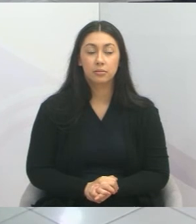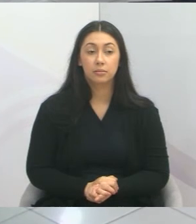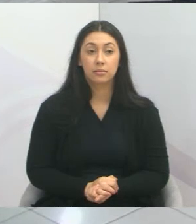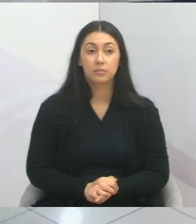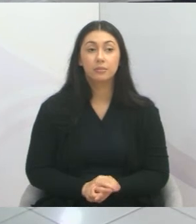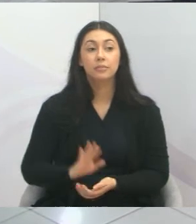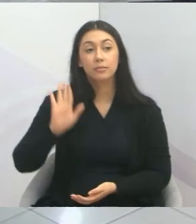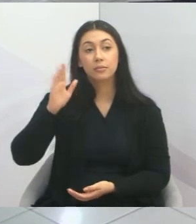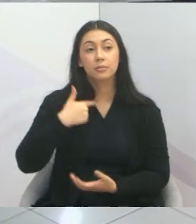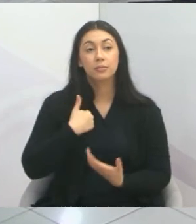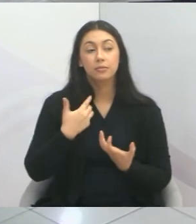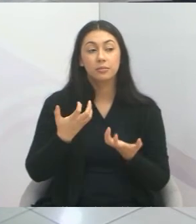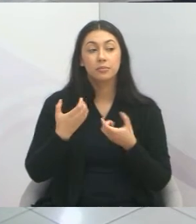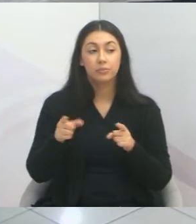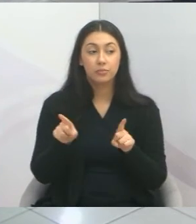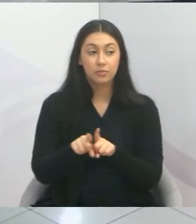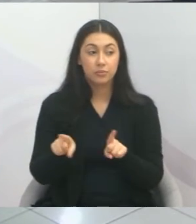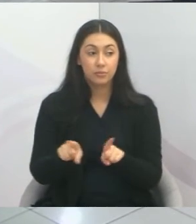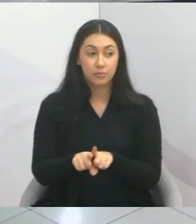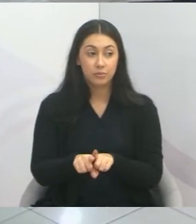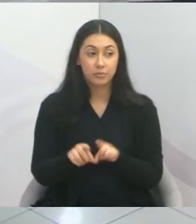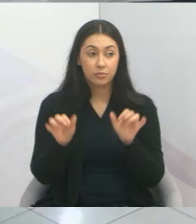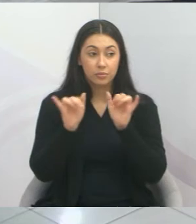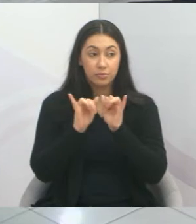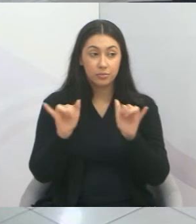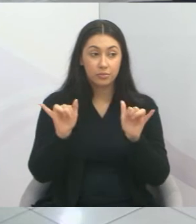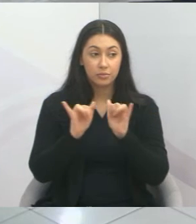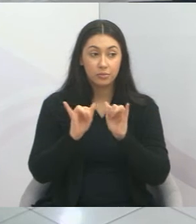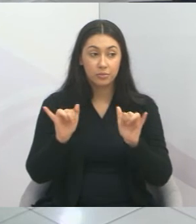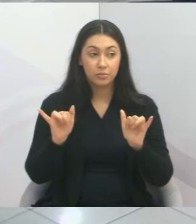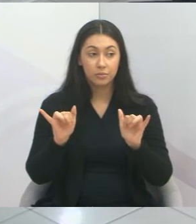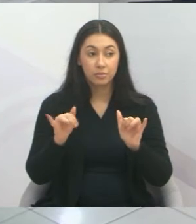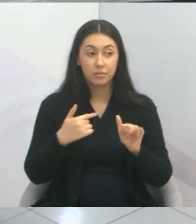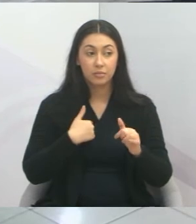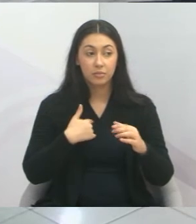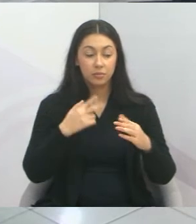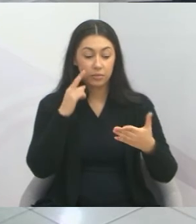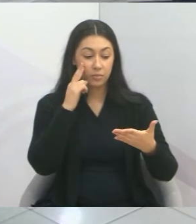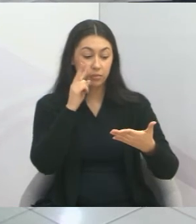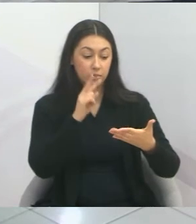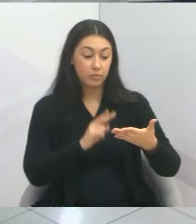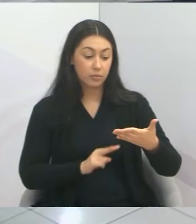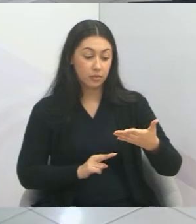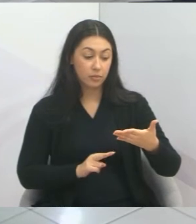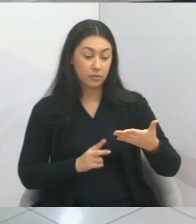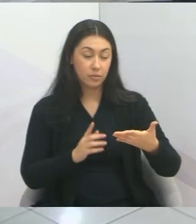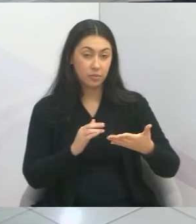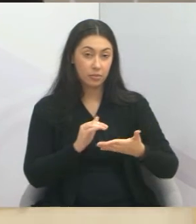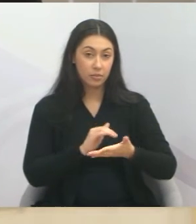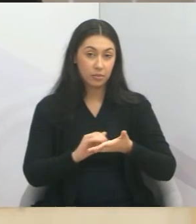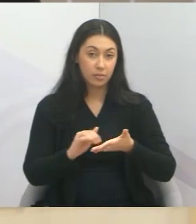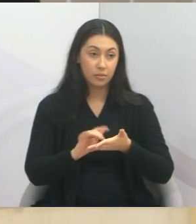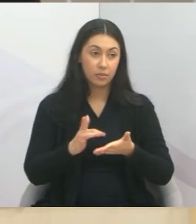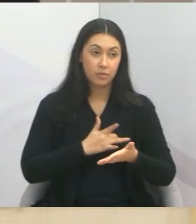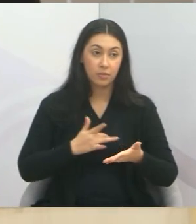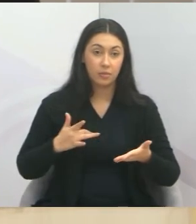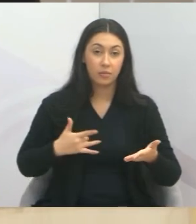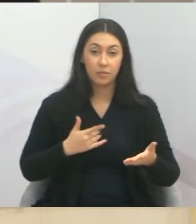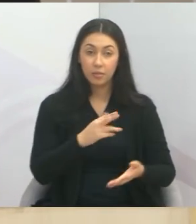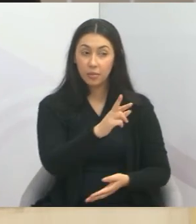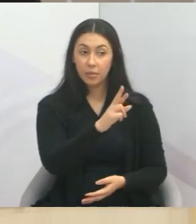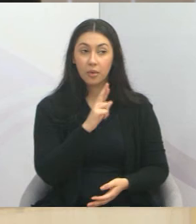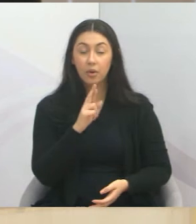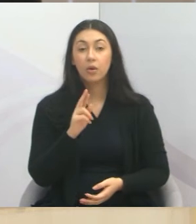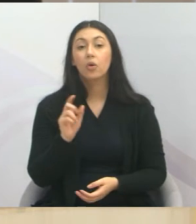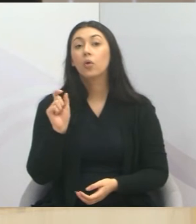o seu presente quero também tá passando uma informação né eu acabei de receber a informação da Saúde aqui na